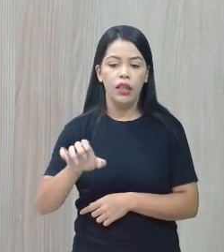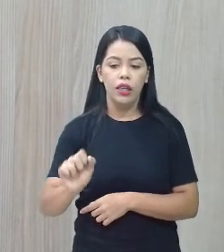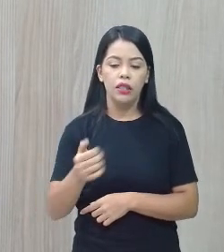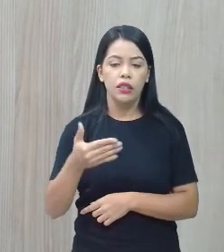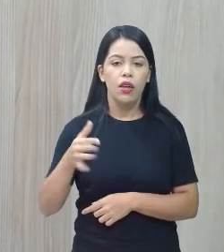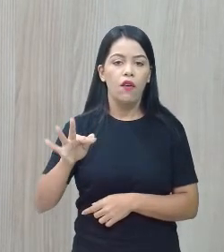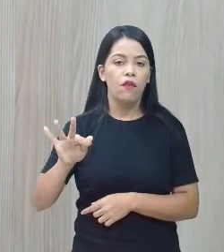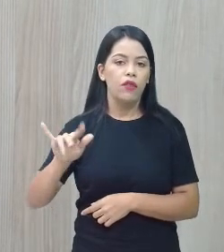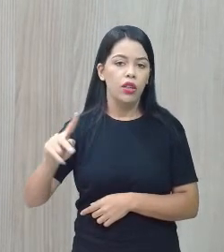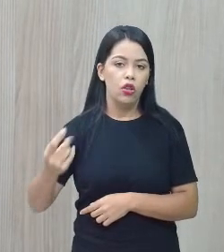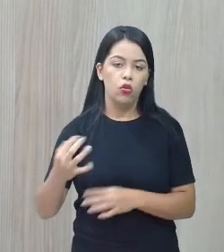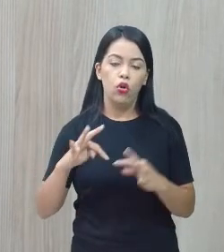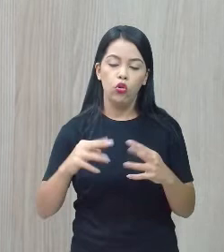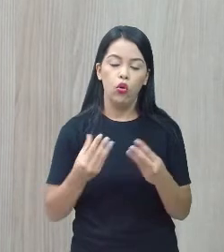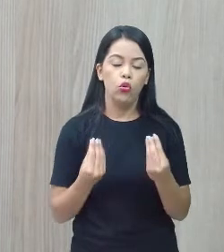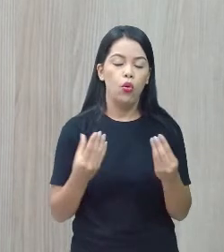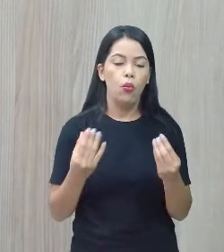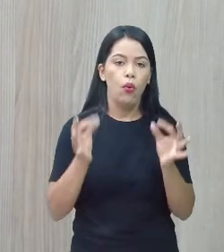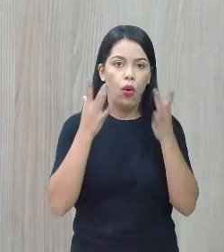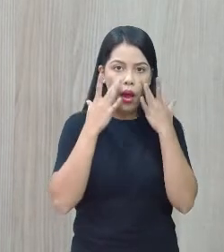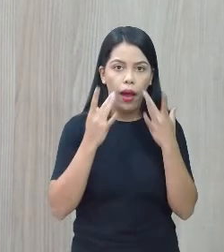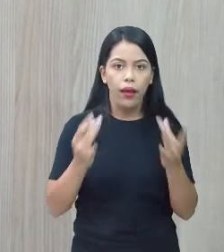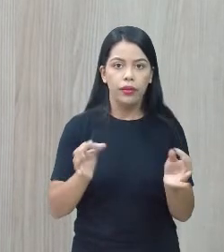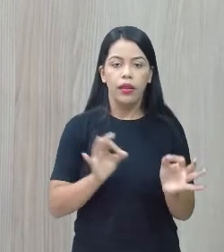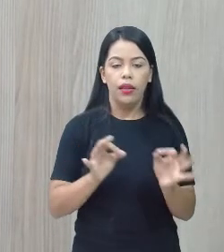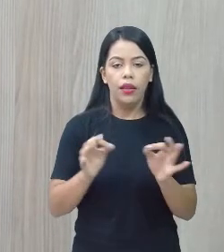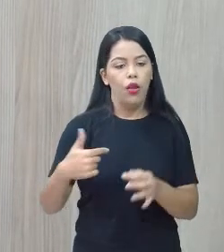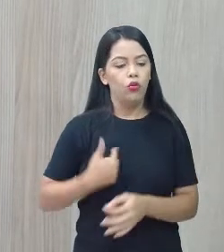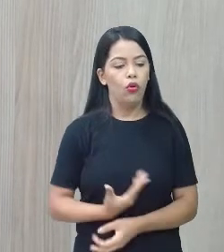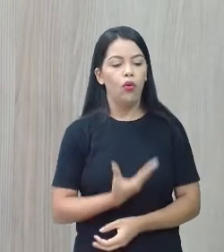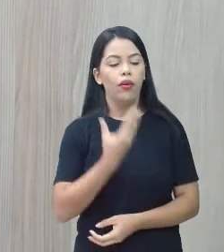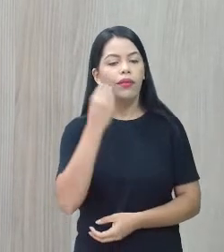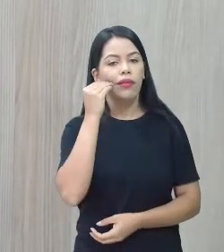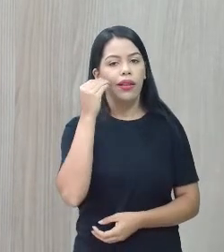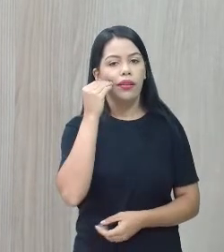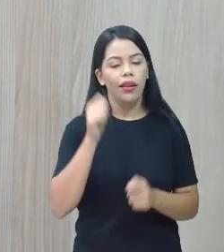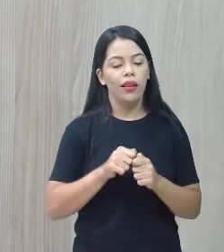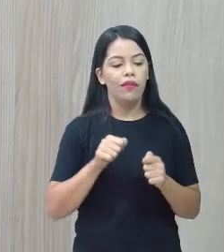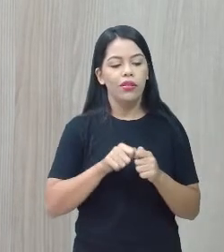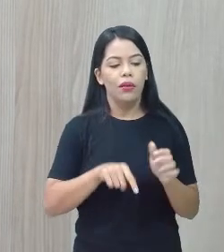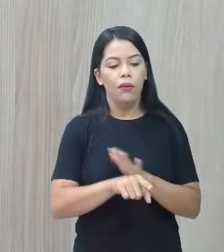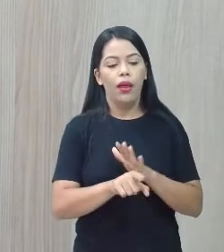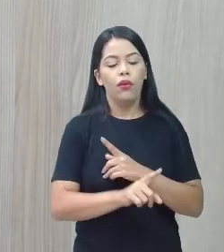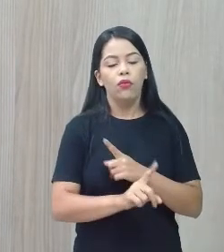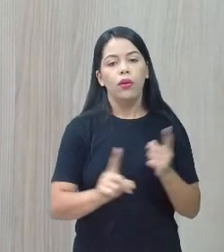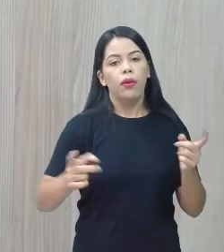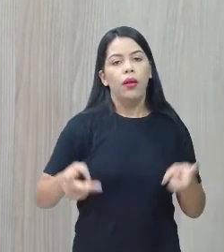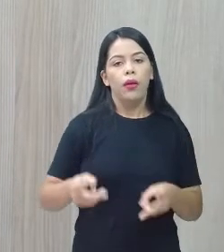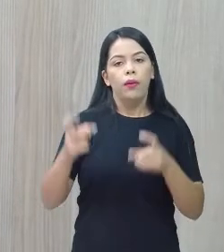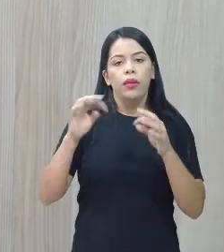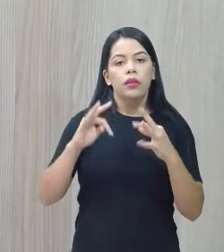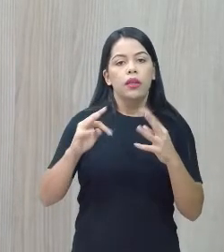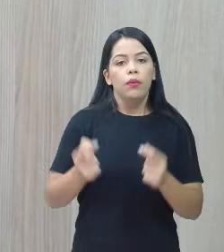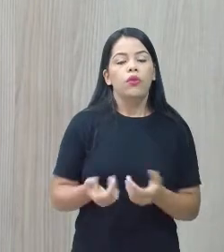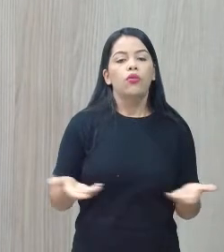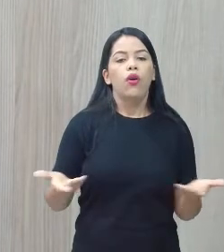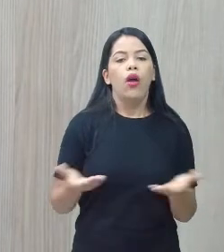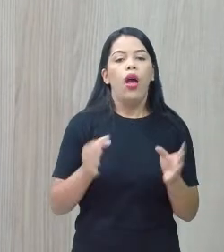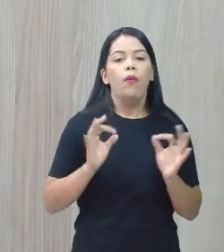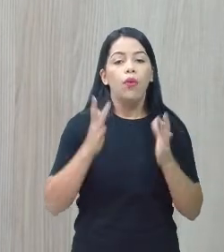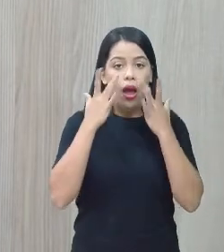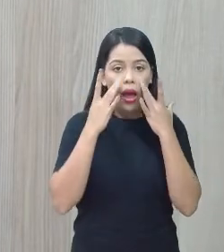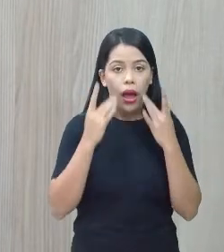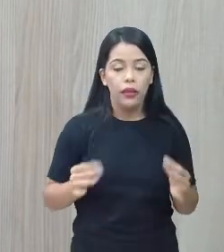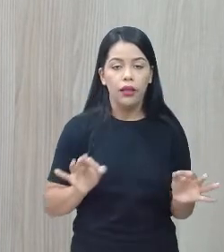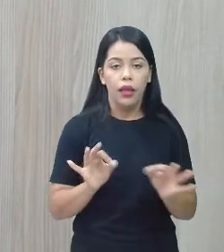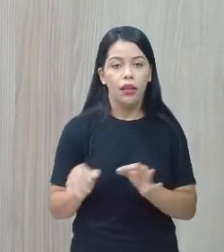atentos aqui. Não é? Eu estou aqui instigando, aqui puxando a conversa, mas percebo que eles estão bem atentos às